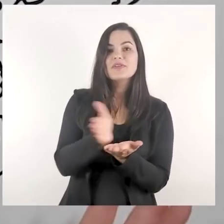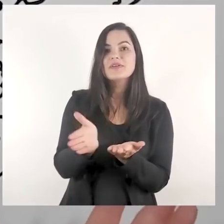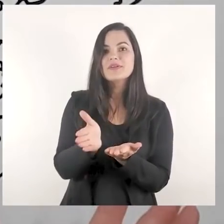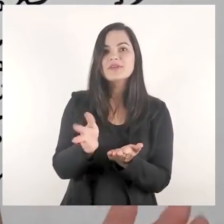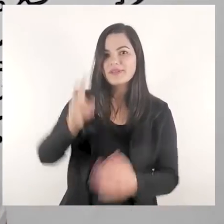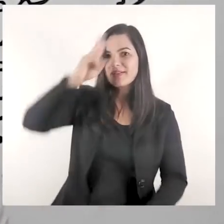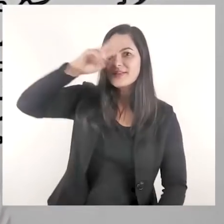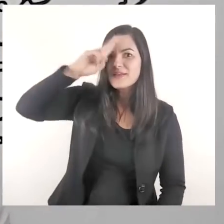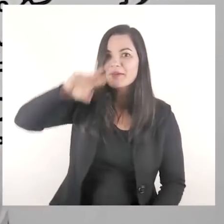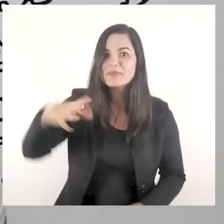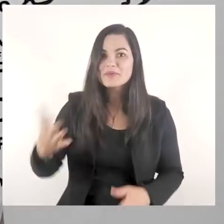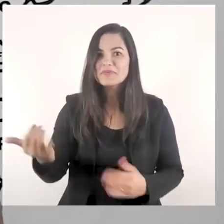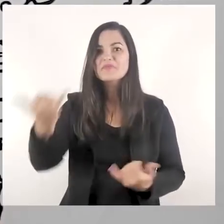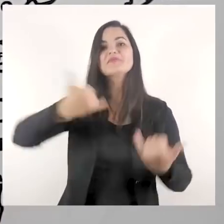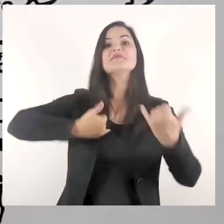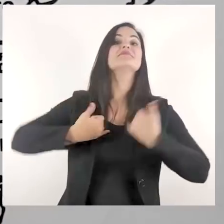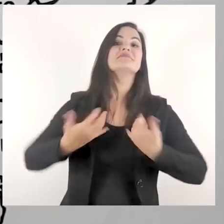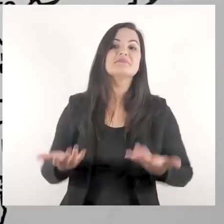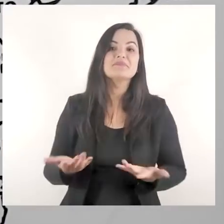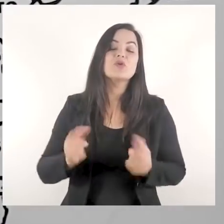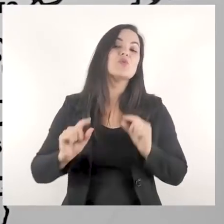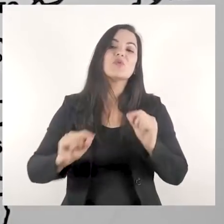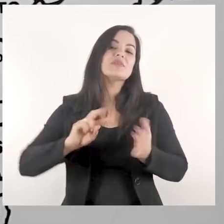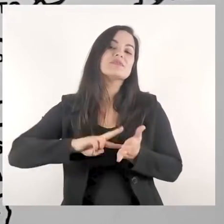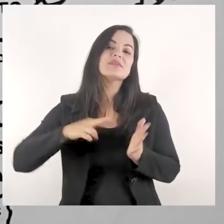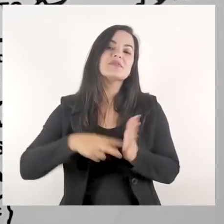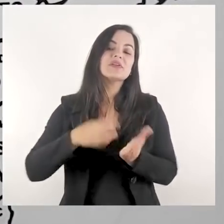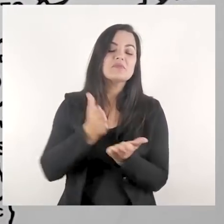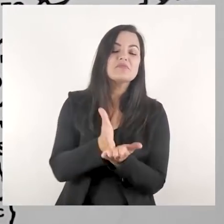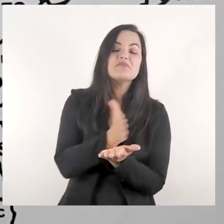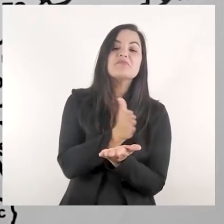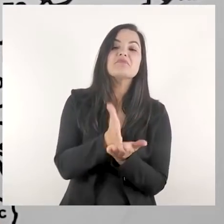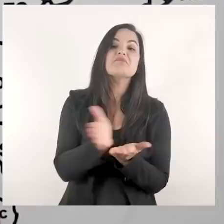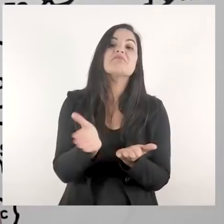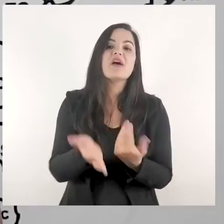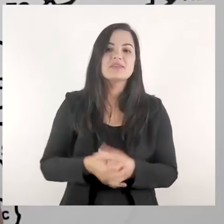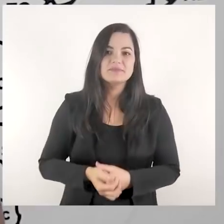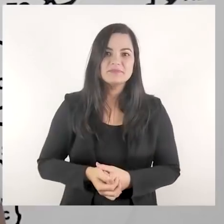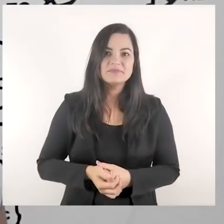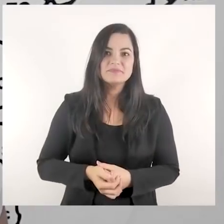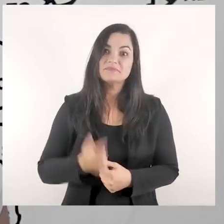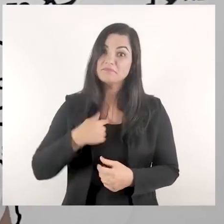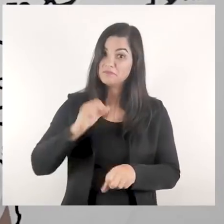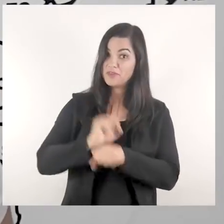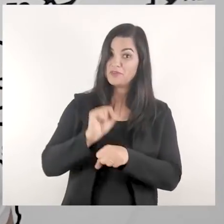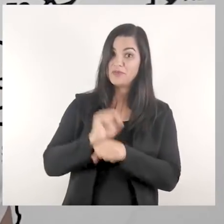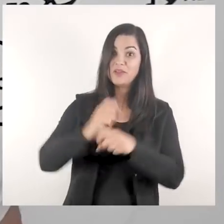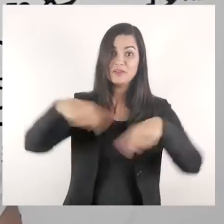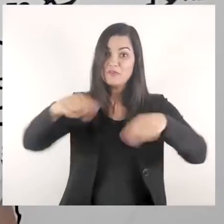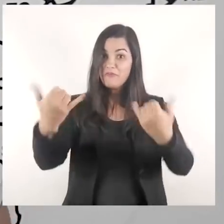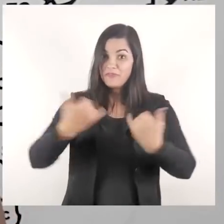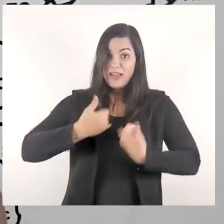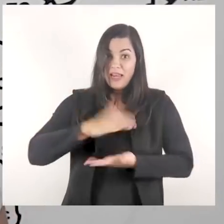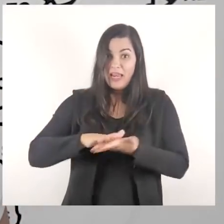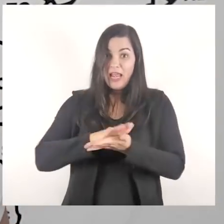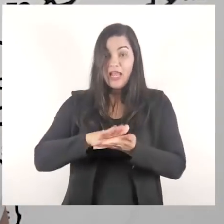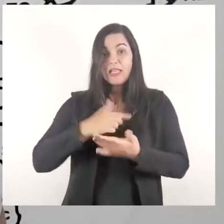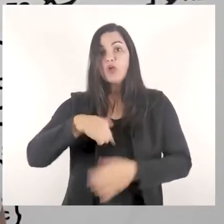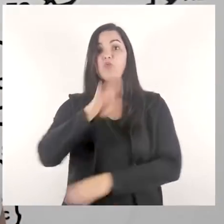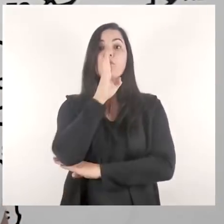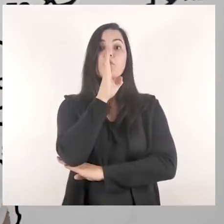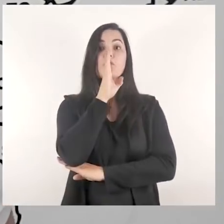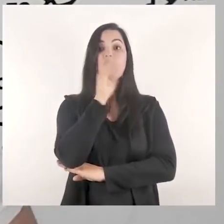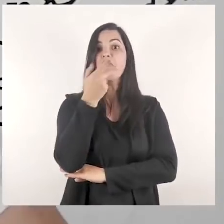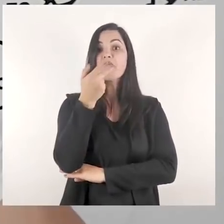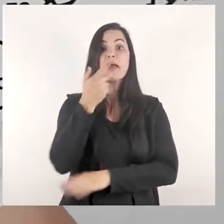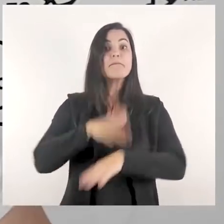mão. Fala pra mim. O que é uma fronteira? Tô esperando. Se você não falar, eu não vou terminar